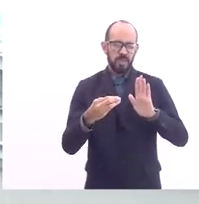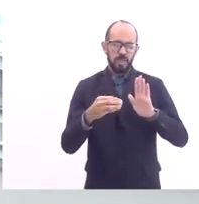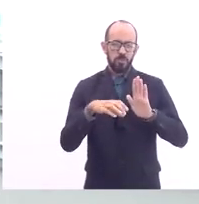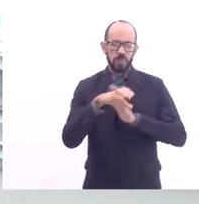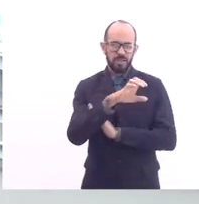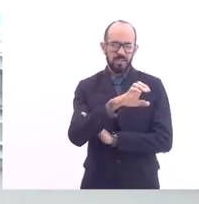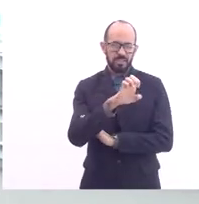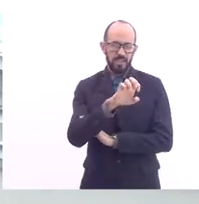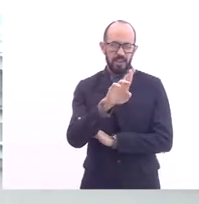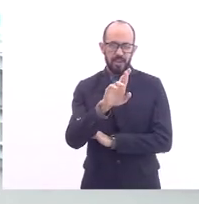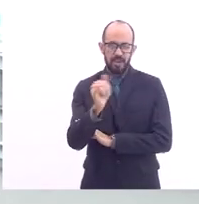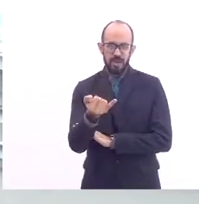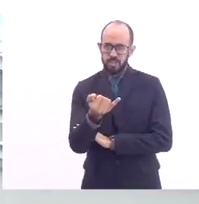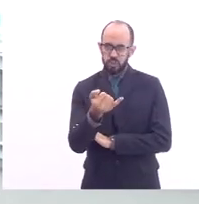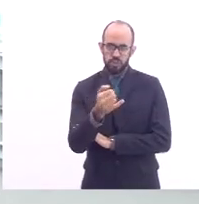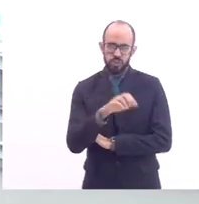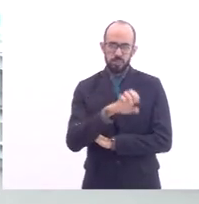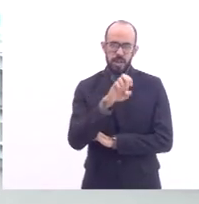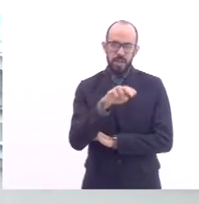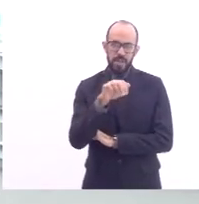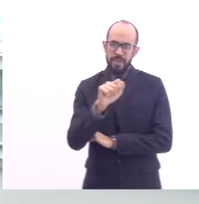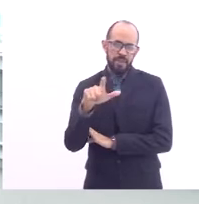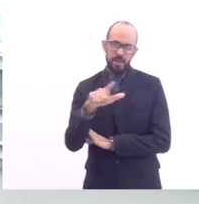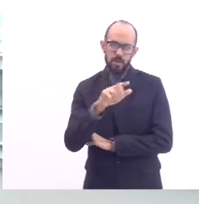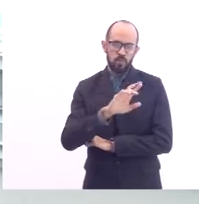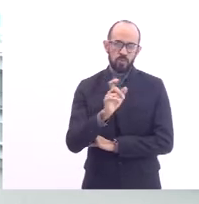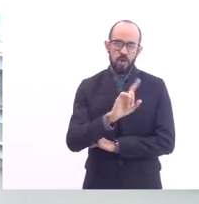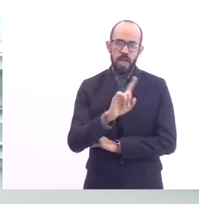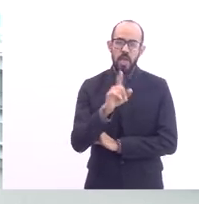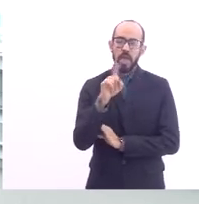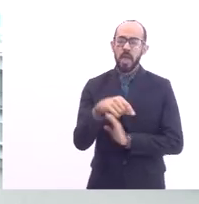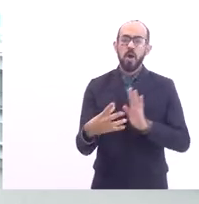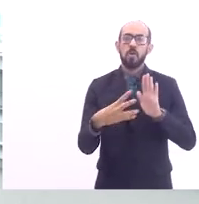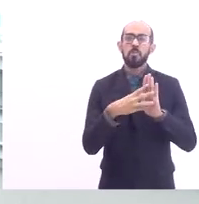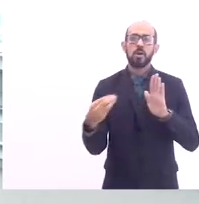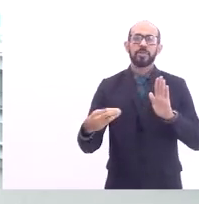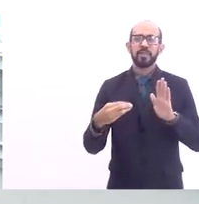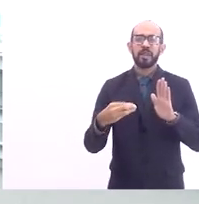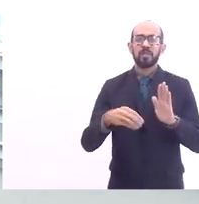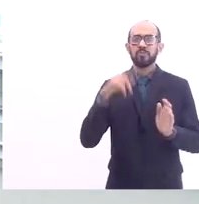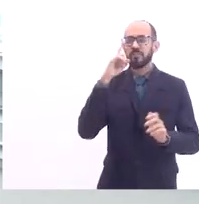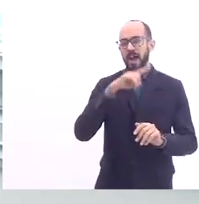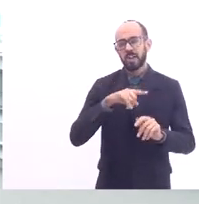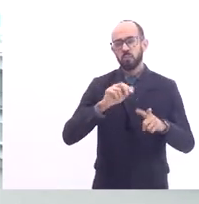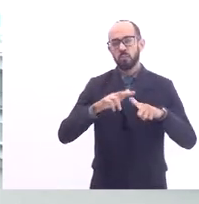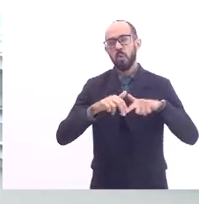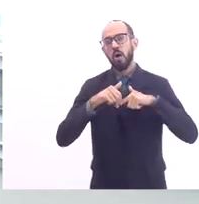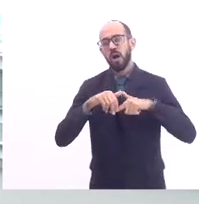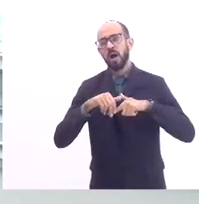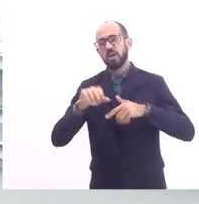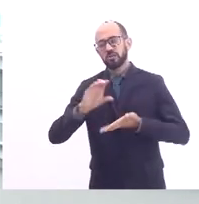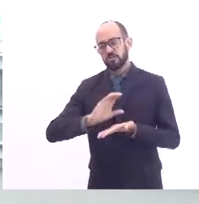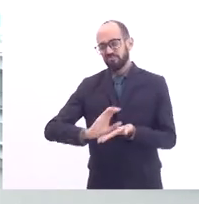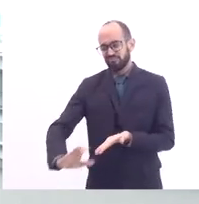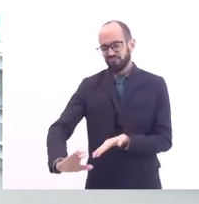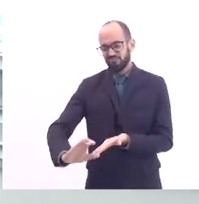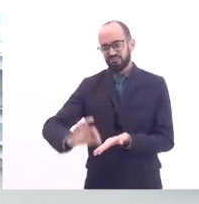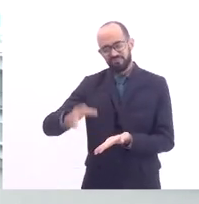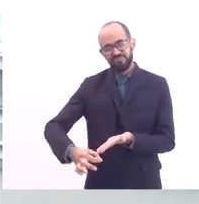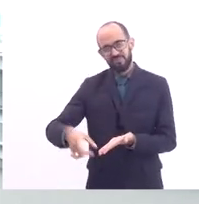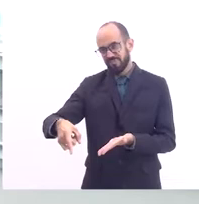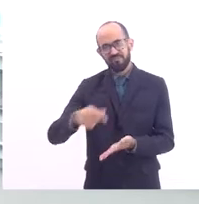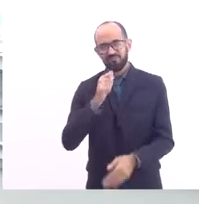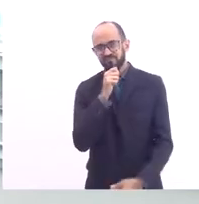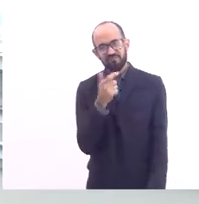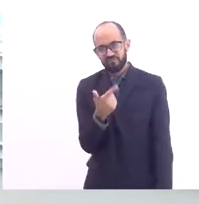Serge, para a Ampla e para a Enel, que é um modelo viciado do ponto de vista de fazer os investimentos devidos. É